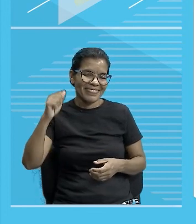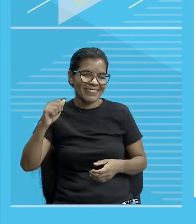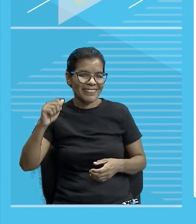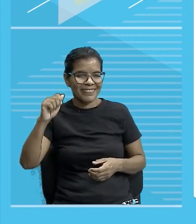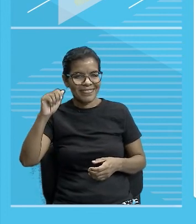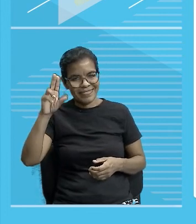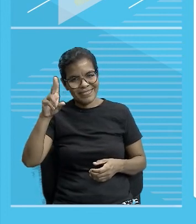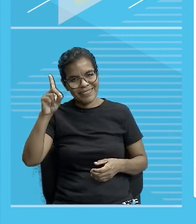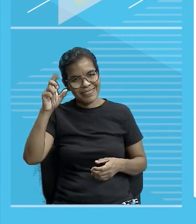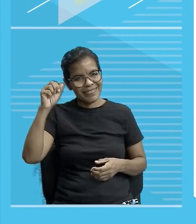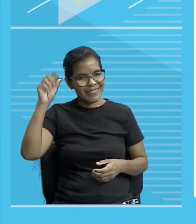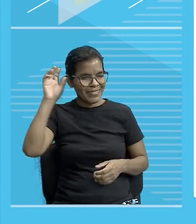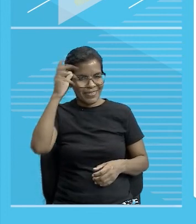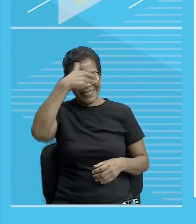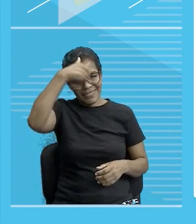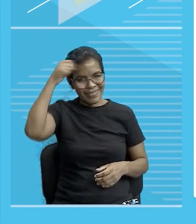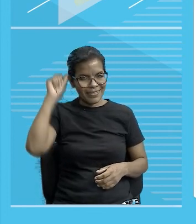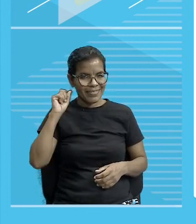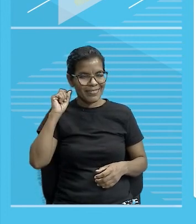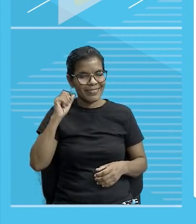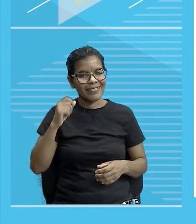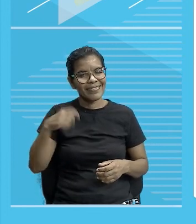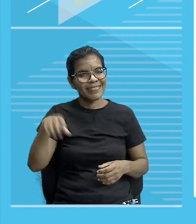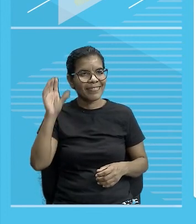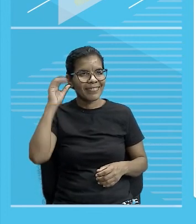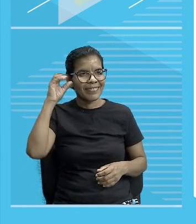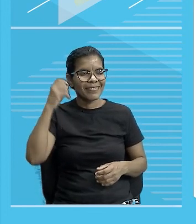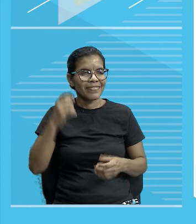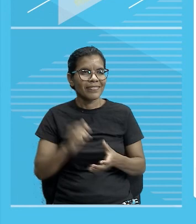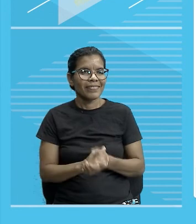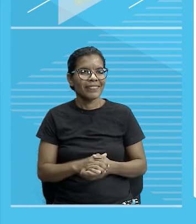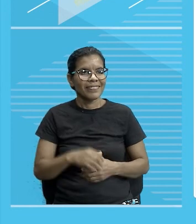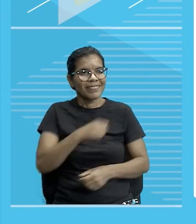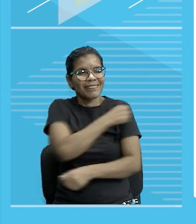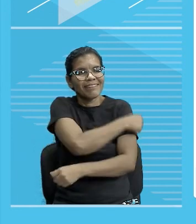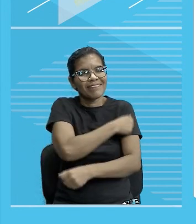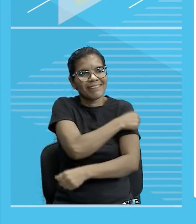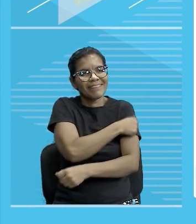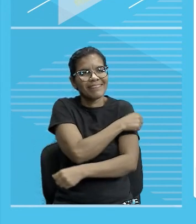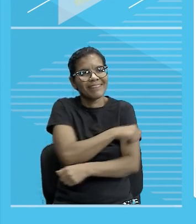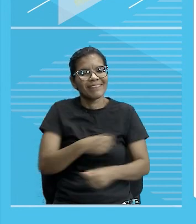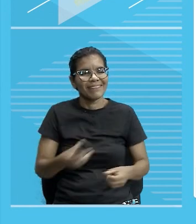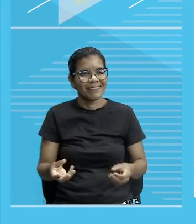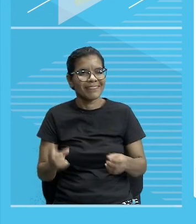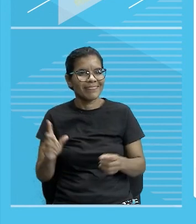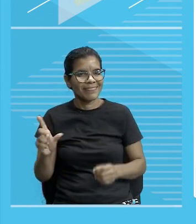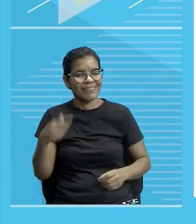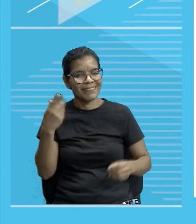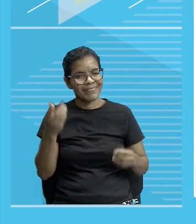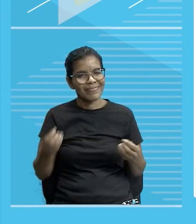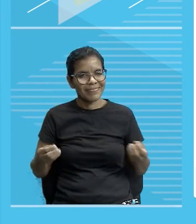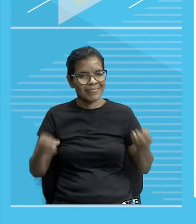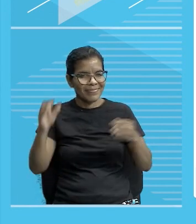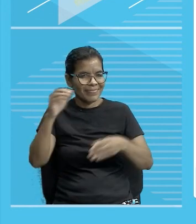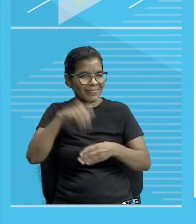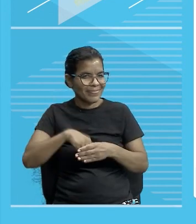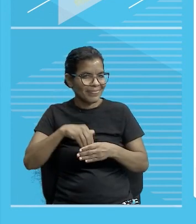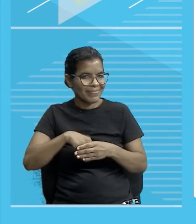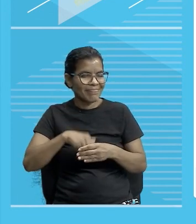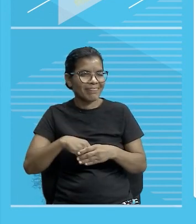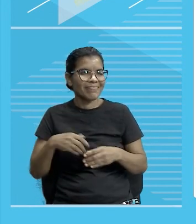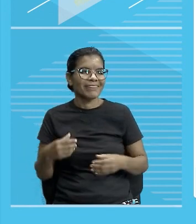pensou só com meus alunos eu consegui uns votos né meus alunos